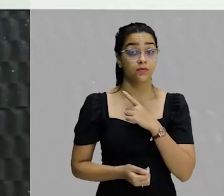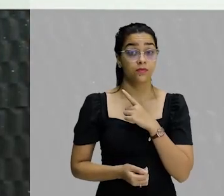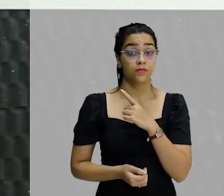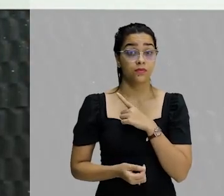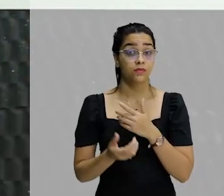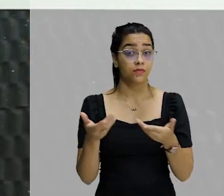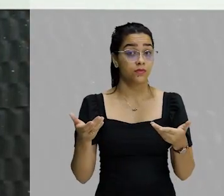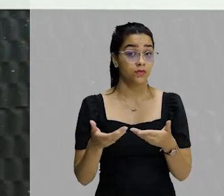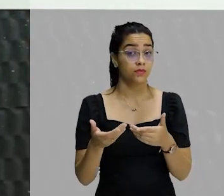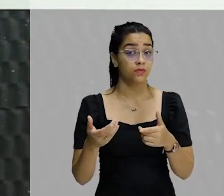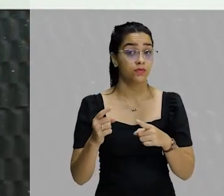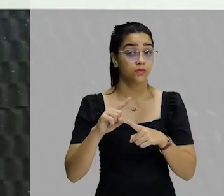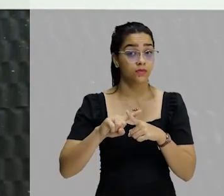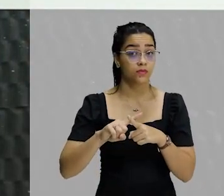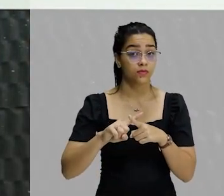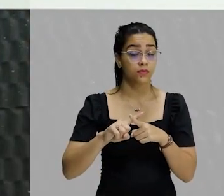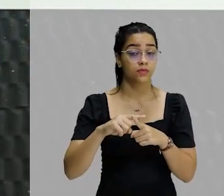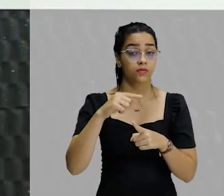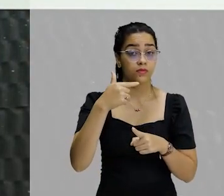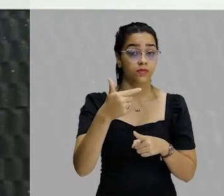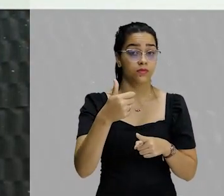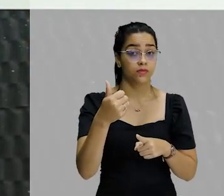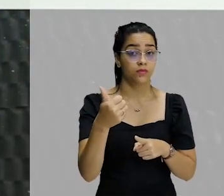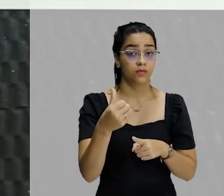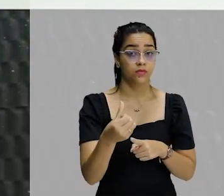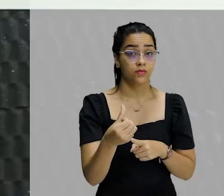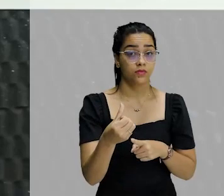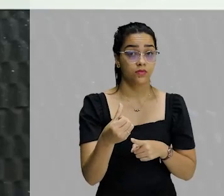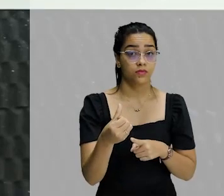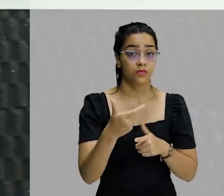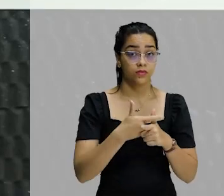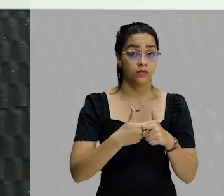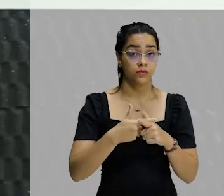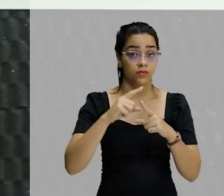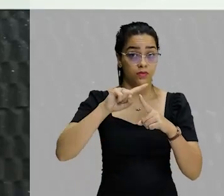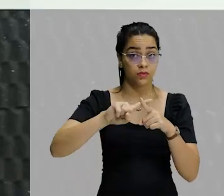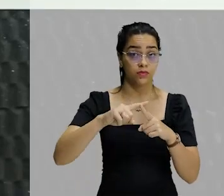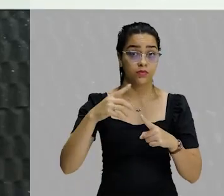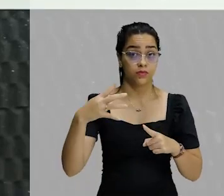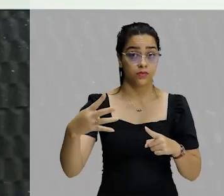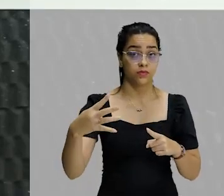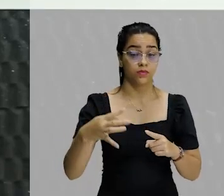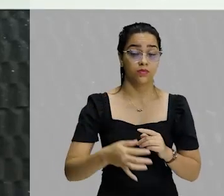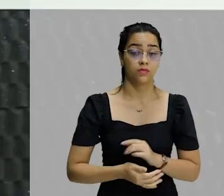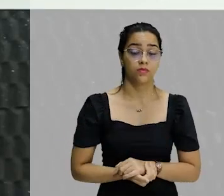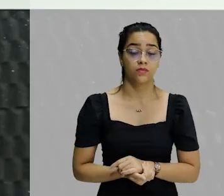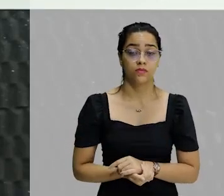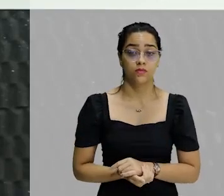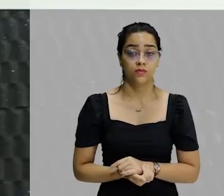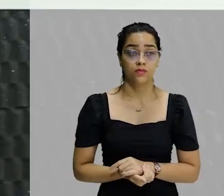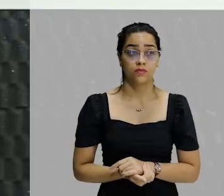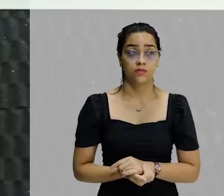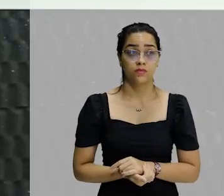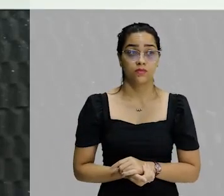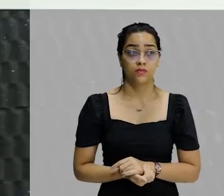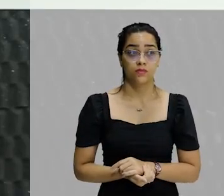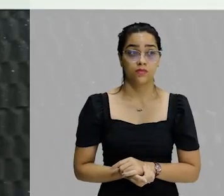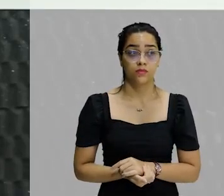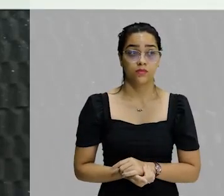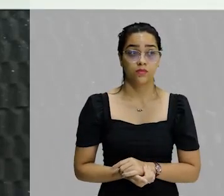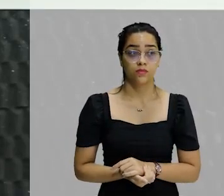Vamos multiplicar esse 216 por 4. 216 multiplicado por 4,